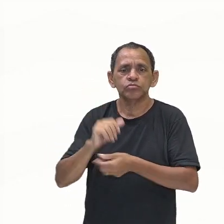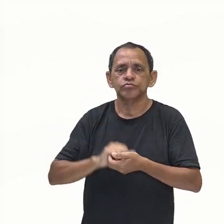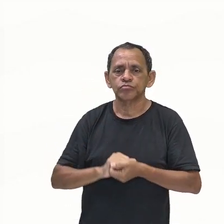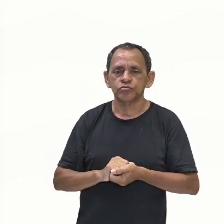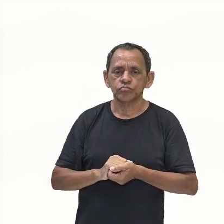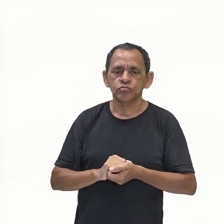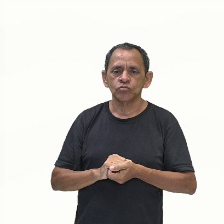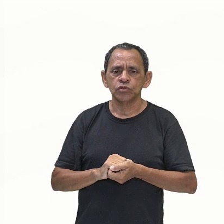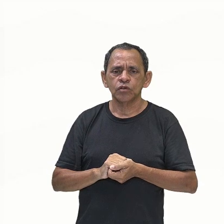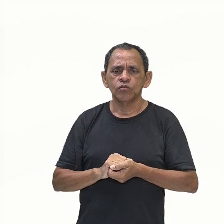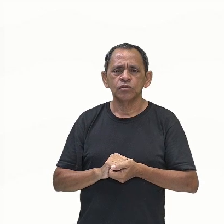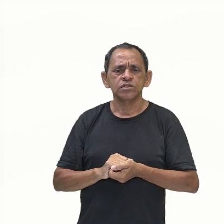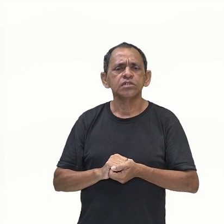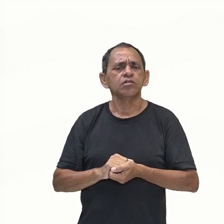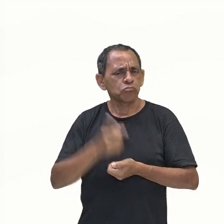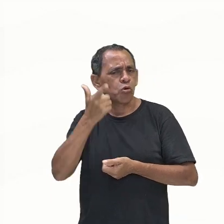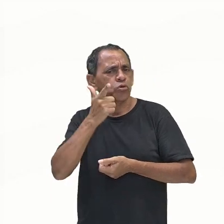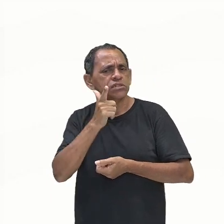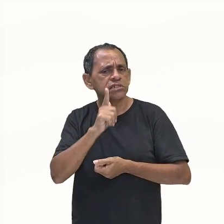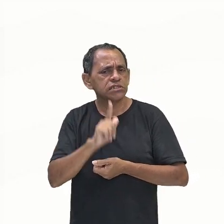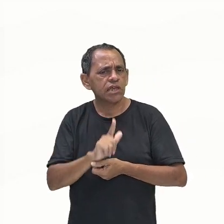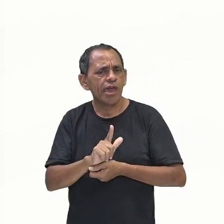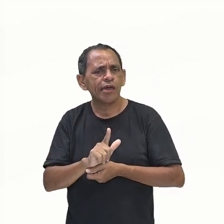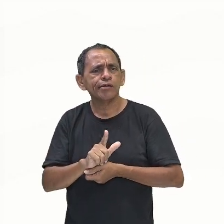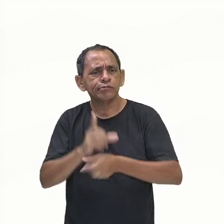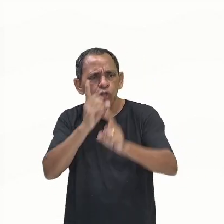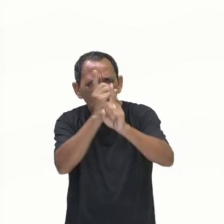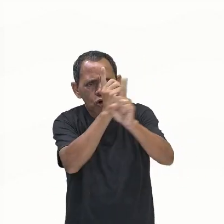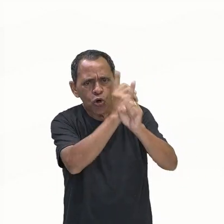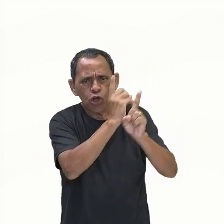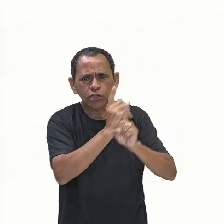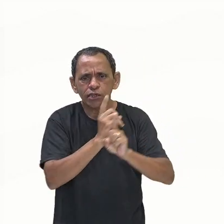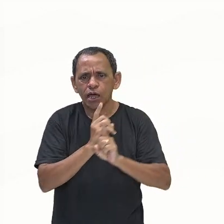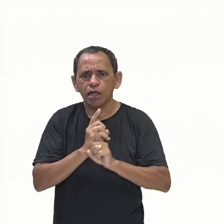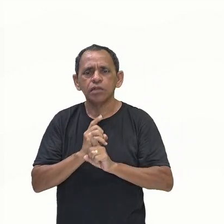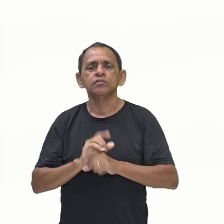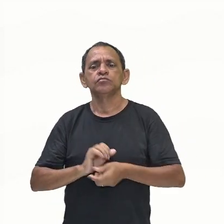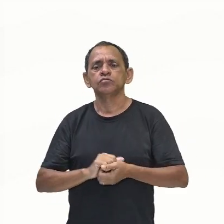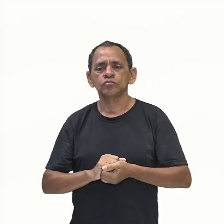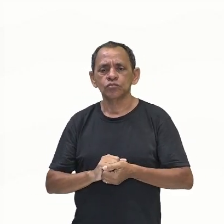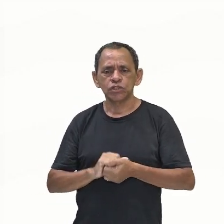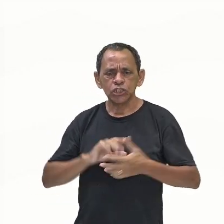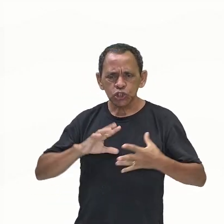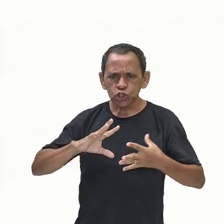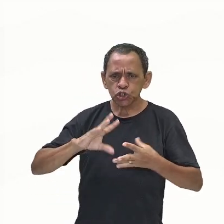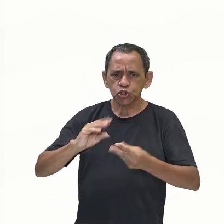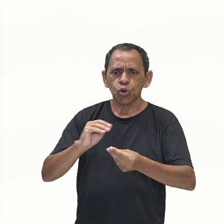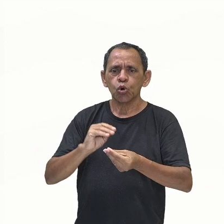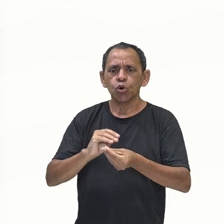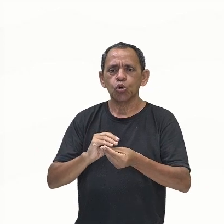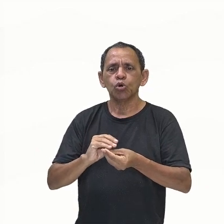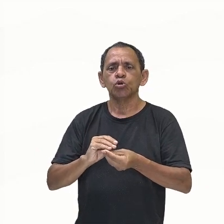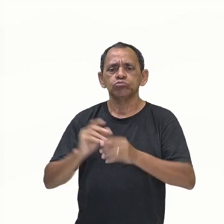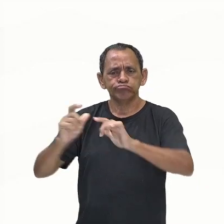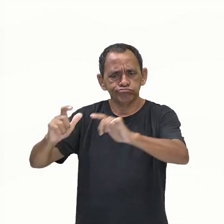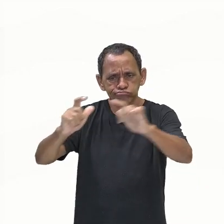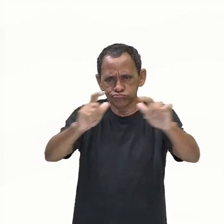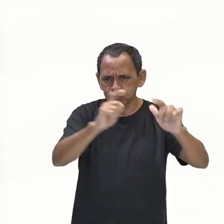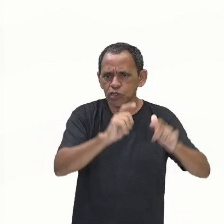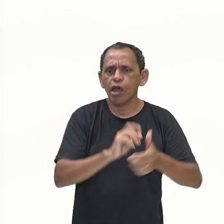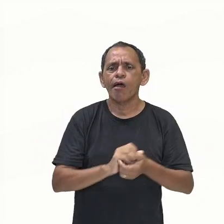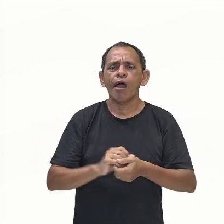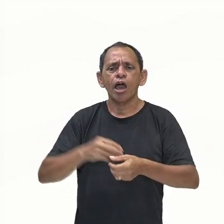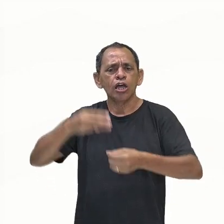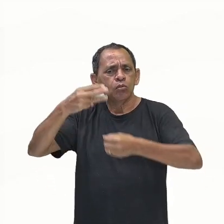mapas. Coloco as outras camadas todas, como os estados do Brasil, os países da América do Sul, né? Os municípios